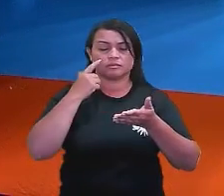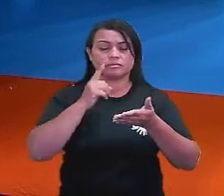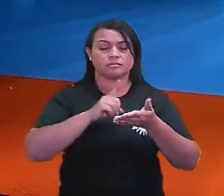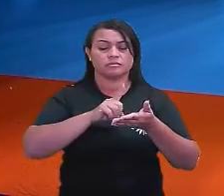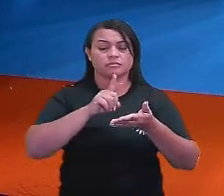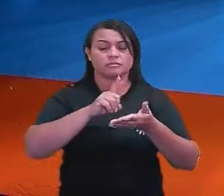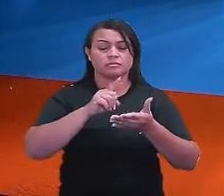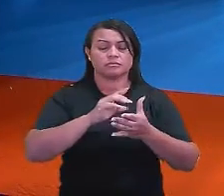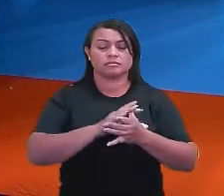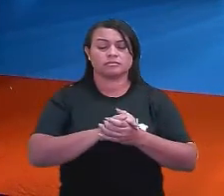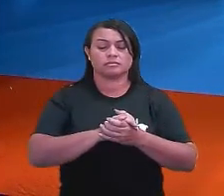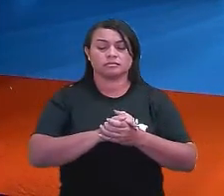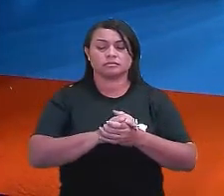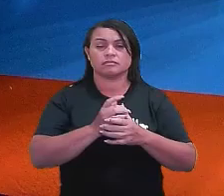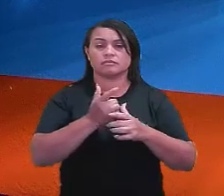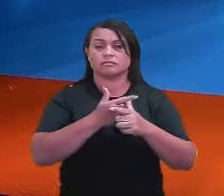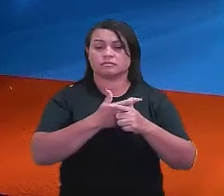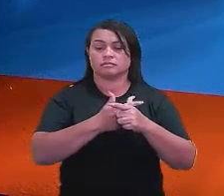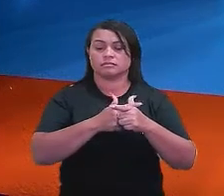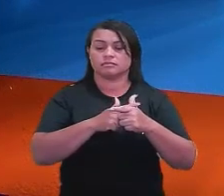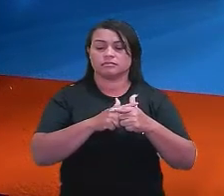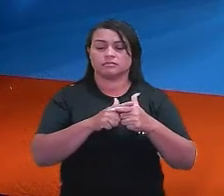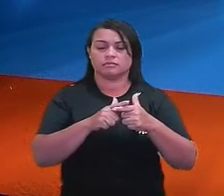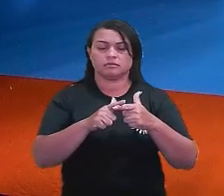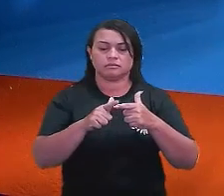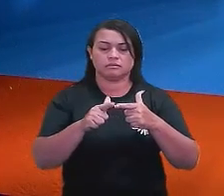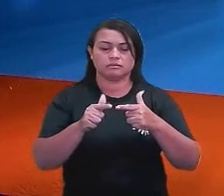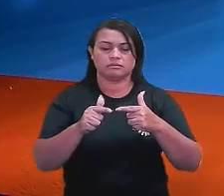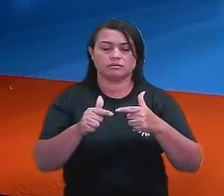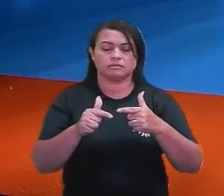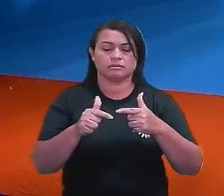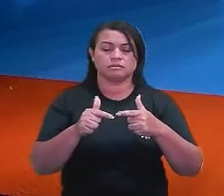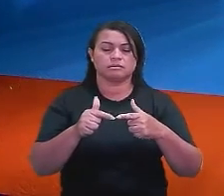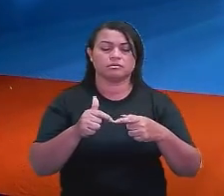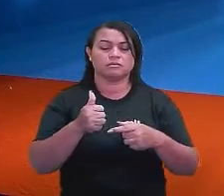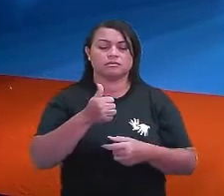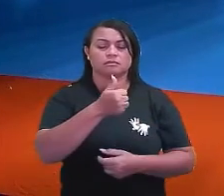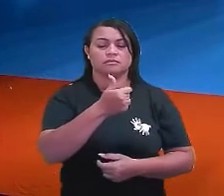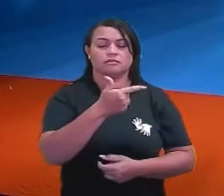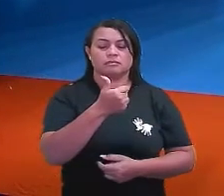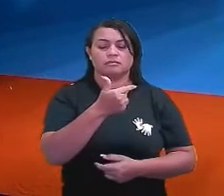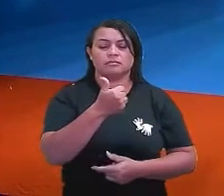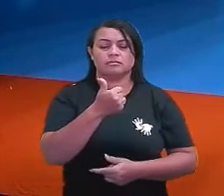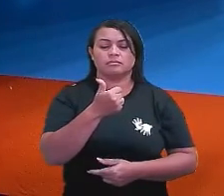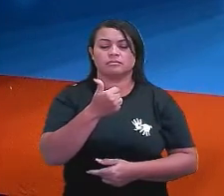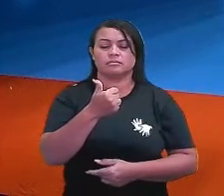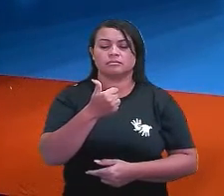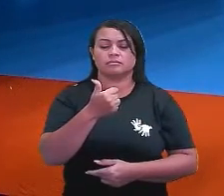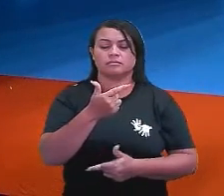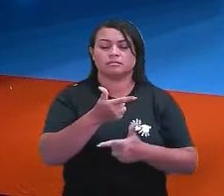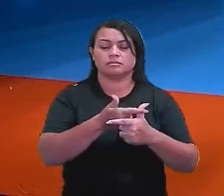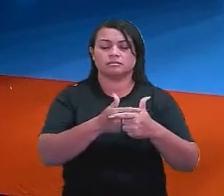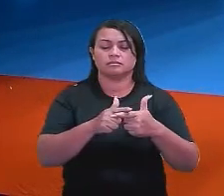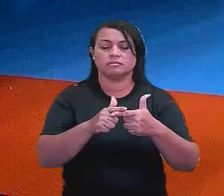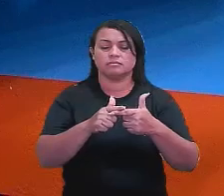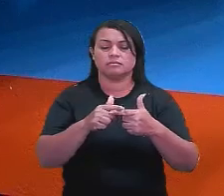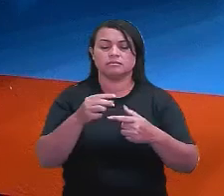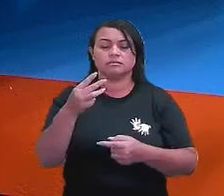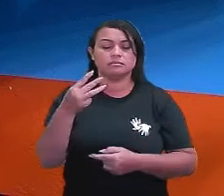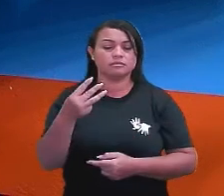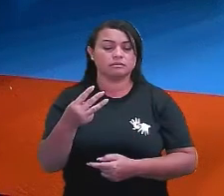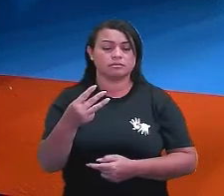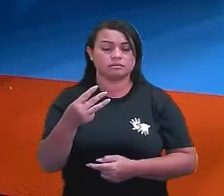aqui e divido 12 por 3. Depois que eu dividir 12 por 3, eu